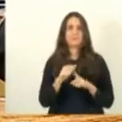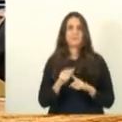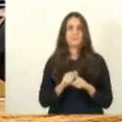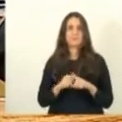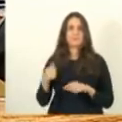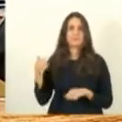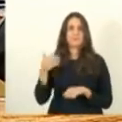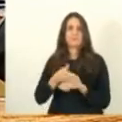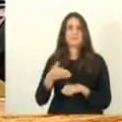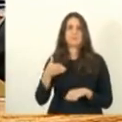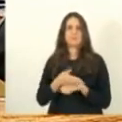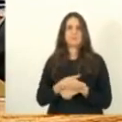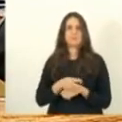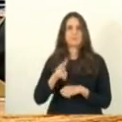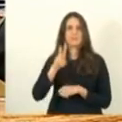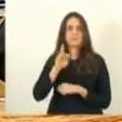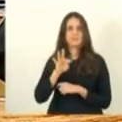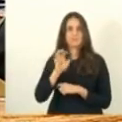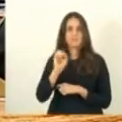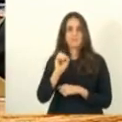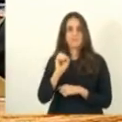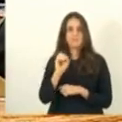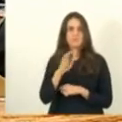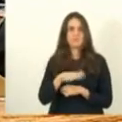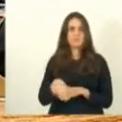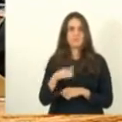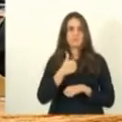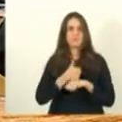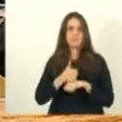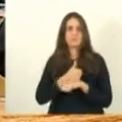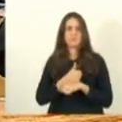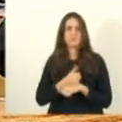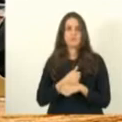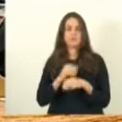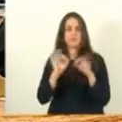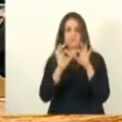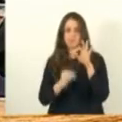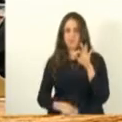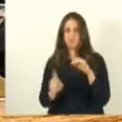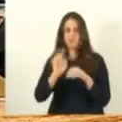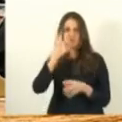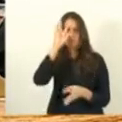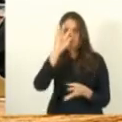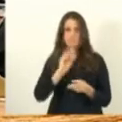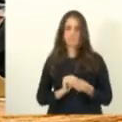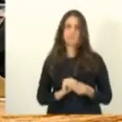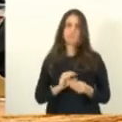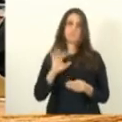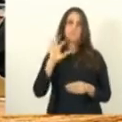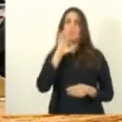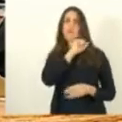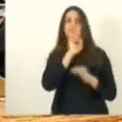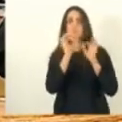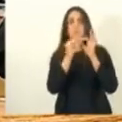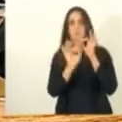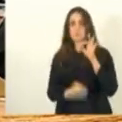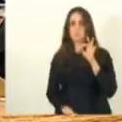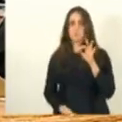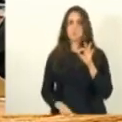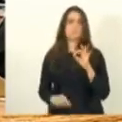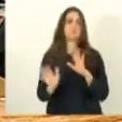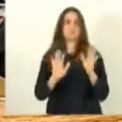Um momento muito especial para os agentes socioeducativos. Sem muitas delongas, sem rasgar muitos verbos